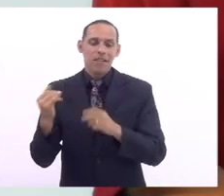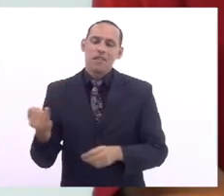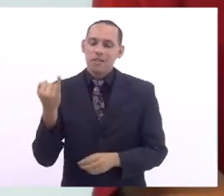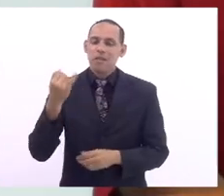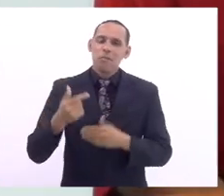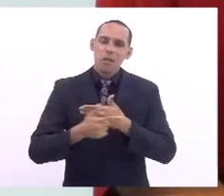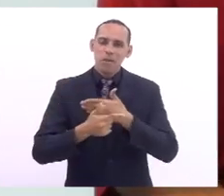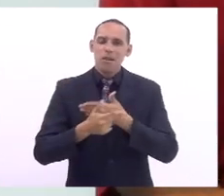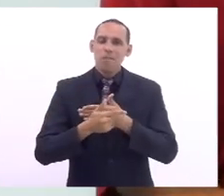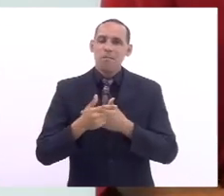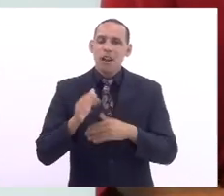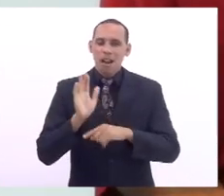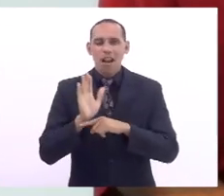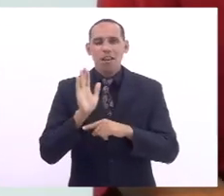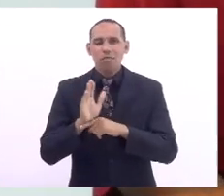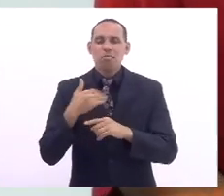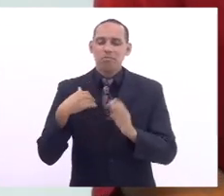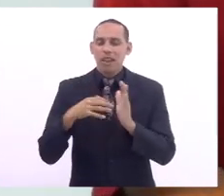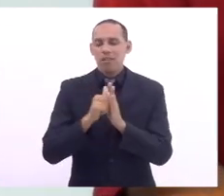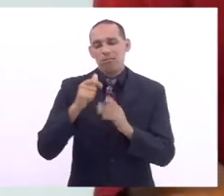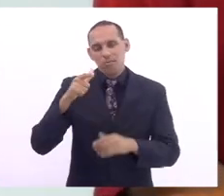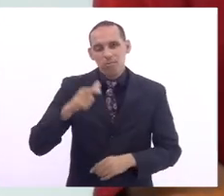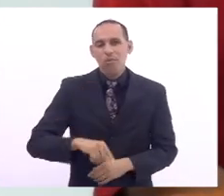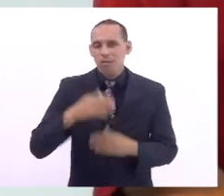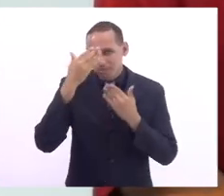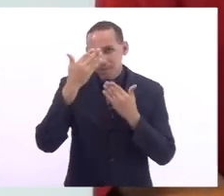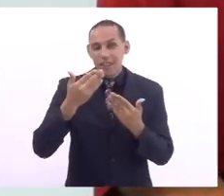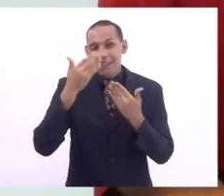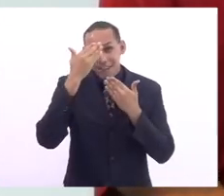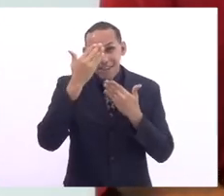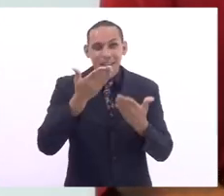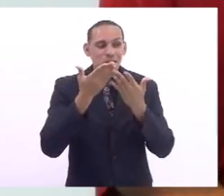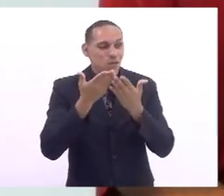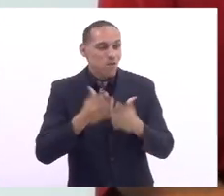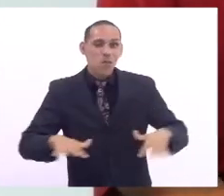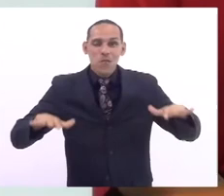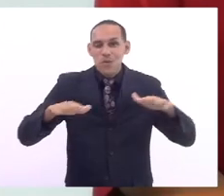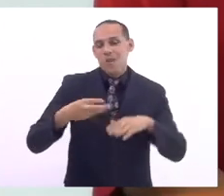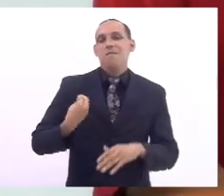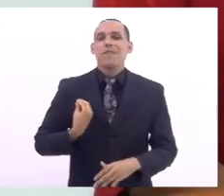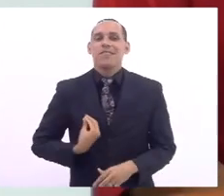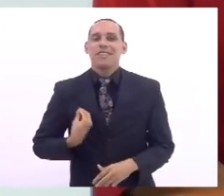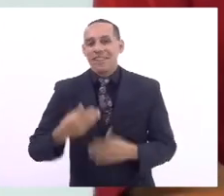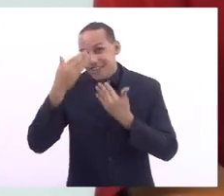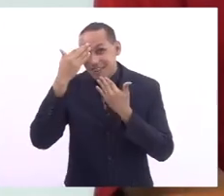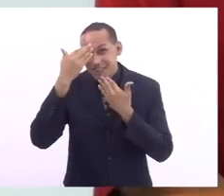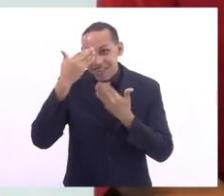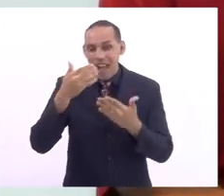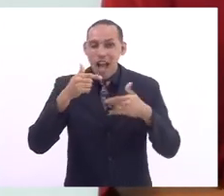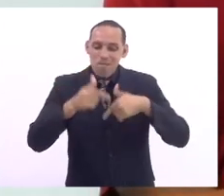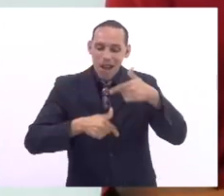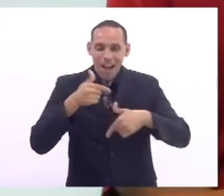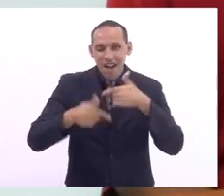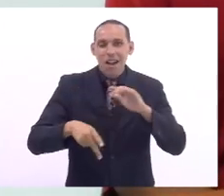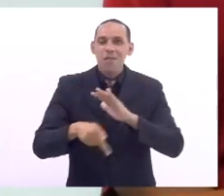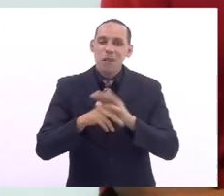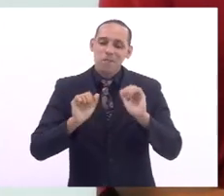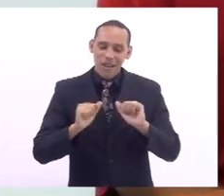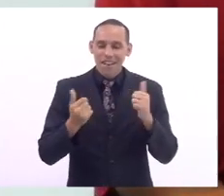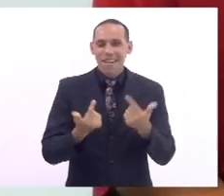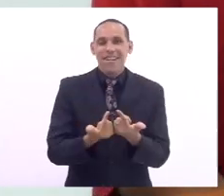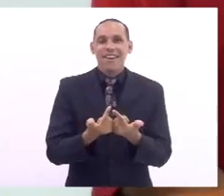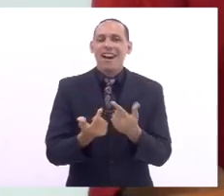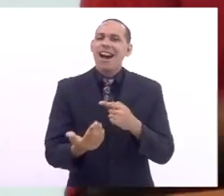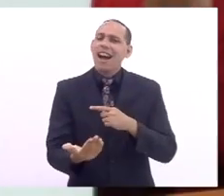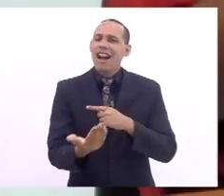para aproveitar para registrar novamente com gratidão bom eu agradeço a presença de todo mundo Agradeço aos trabalhadores e trabalhadoras da alerj